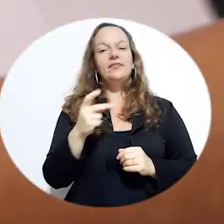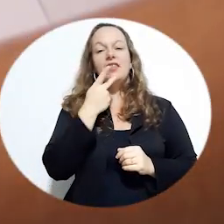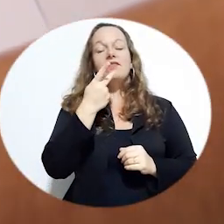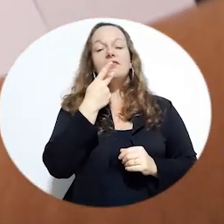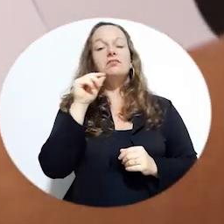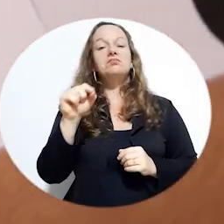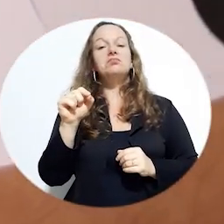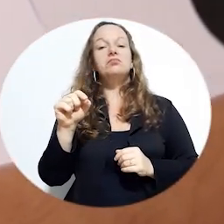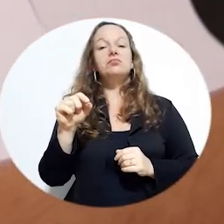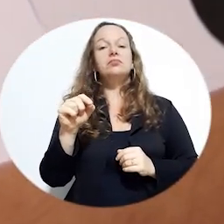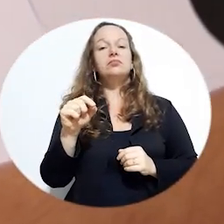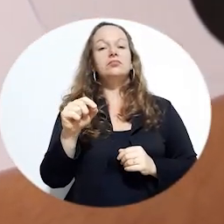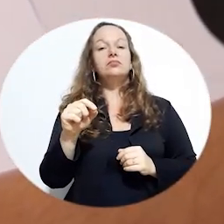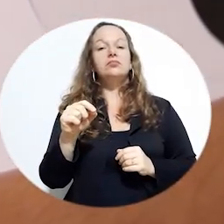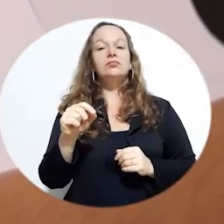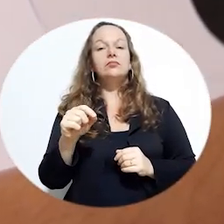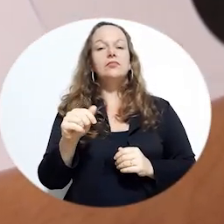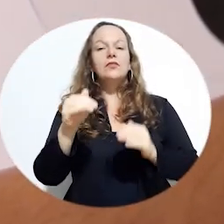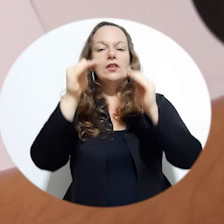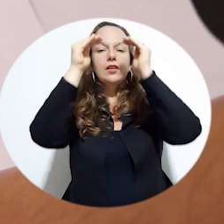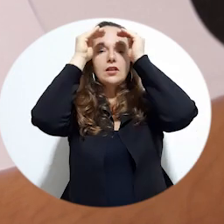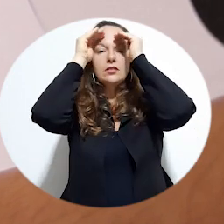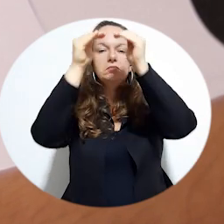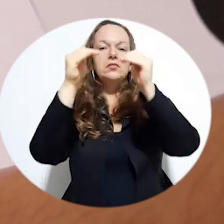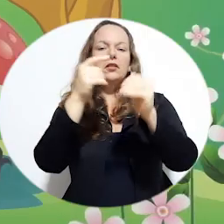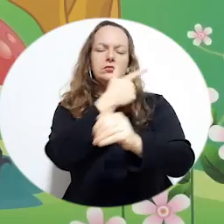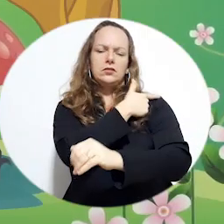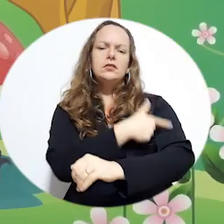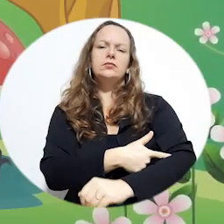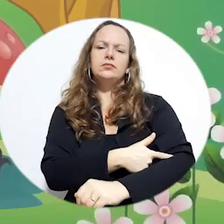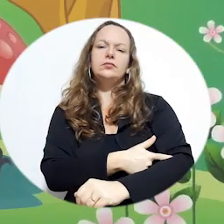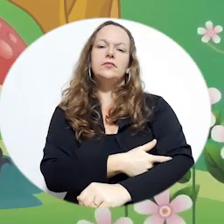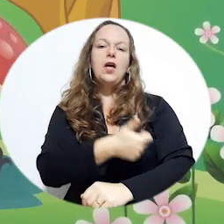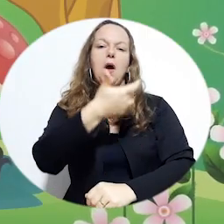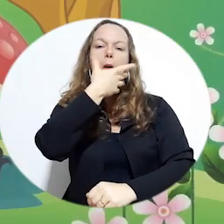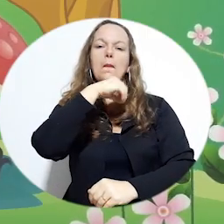diz: honra teu pai e tua mãe.